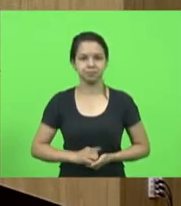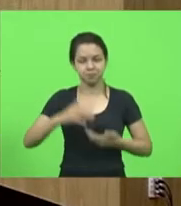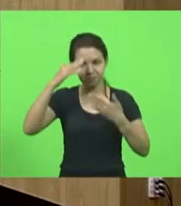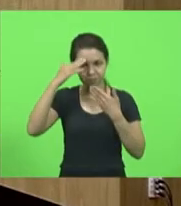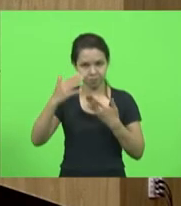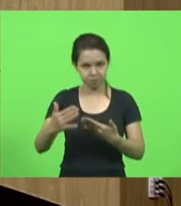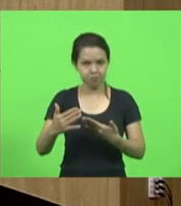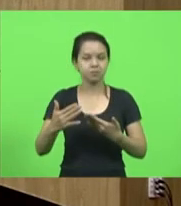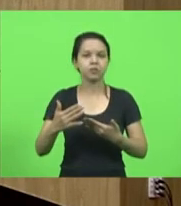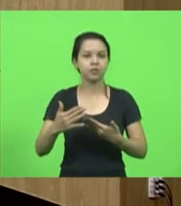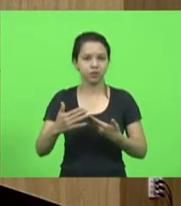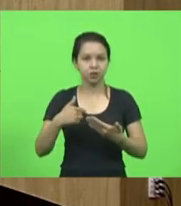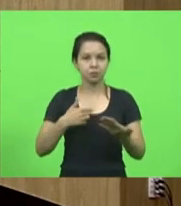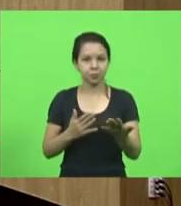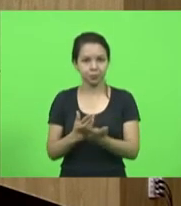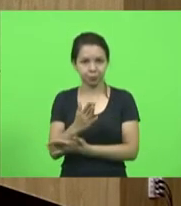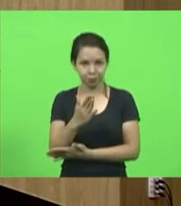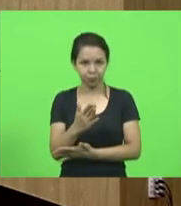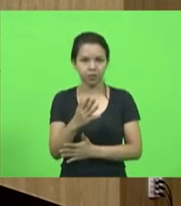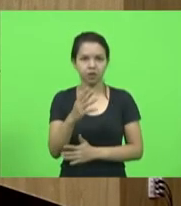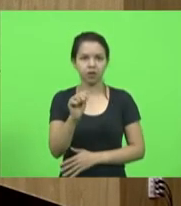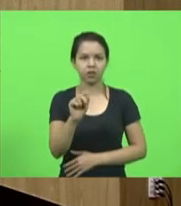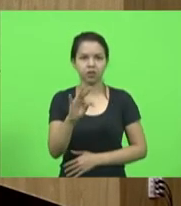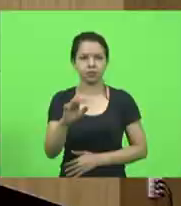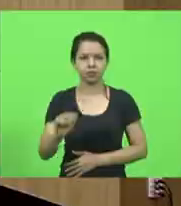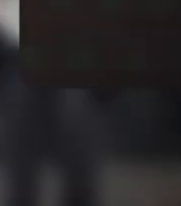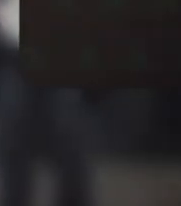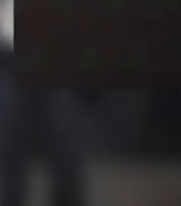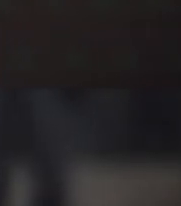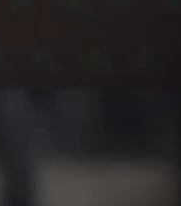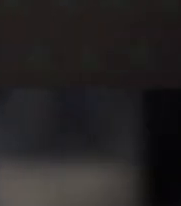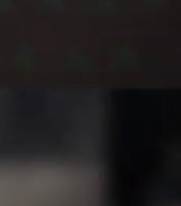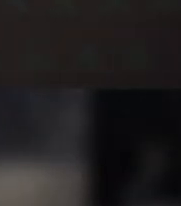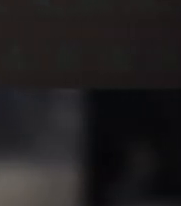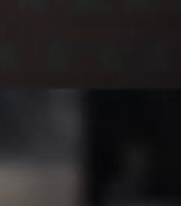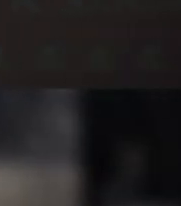dessa nova onda de contaminação pelo novo coronavírus. Discuta-se.